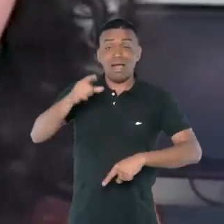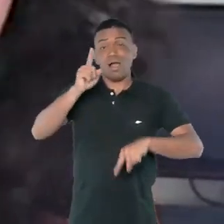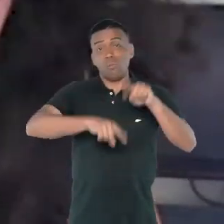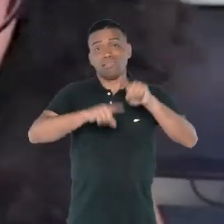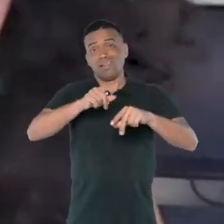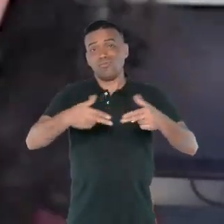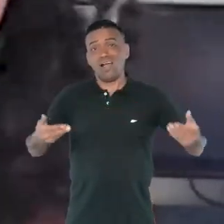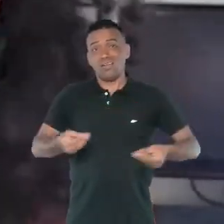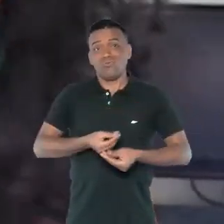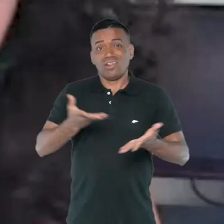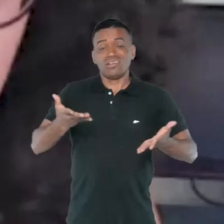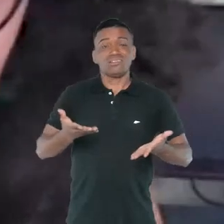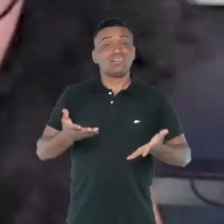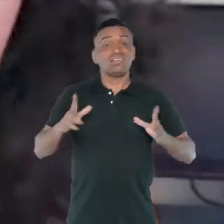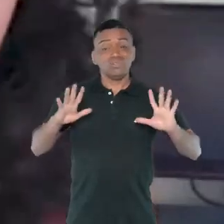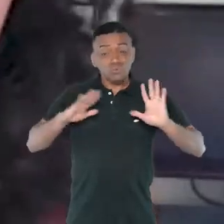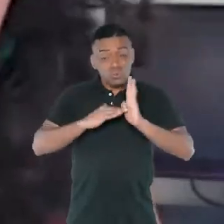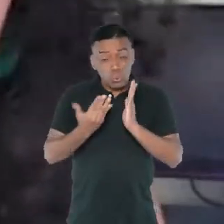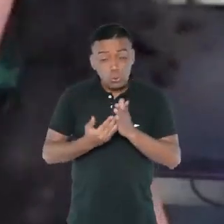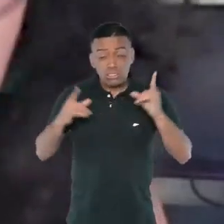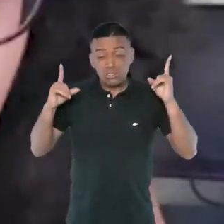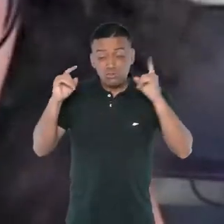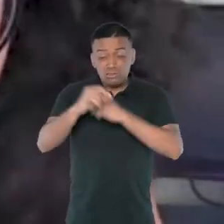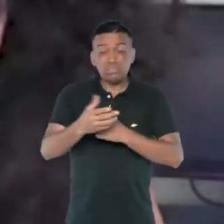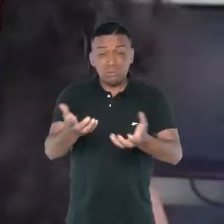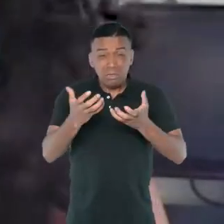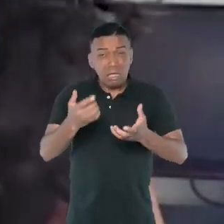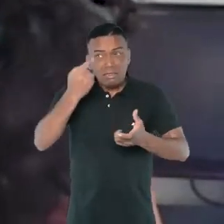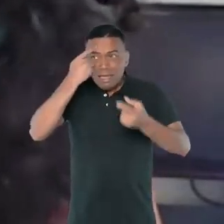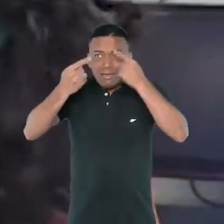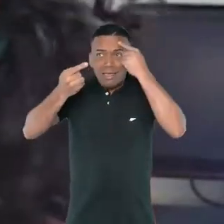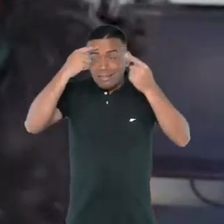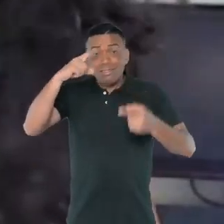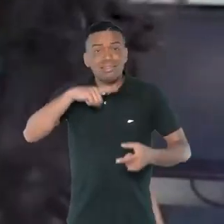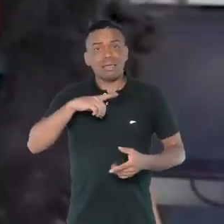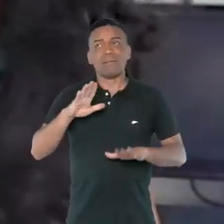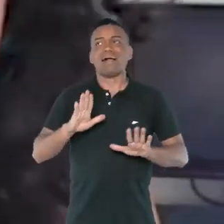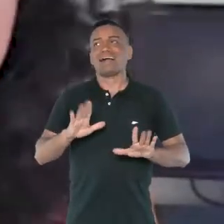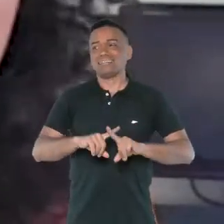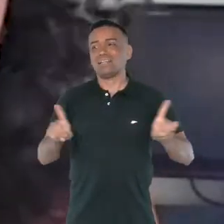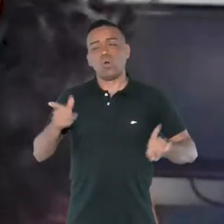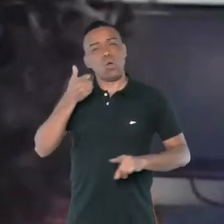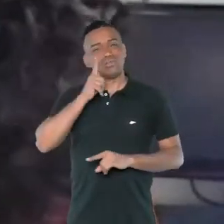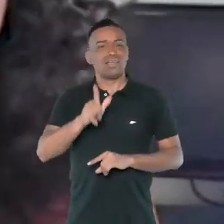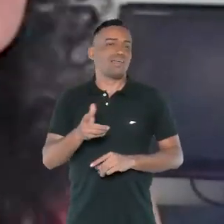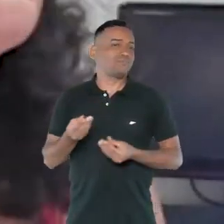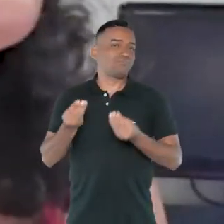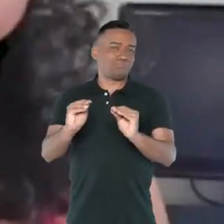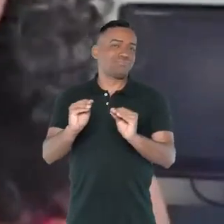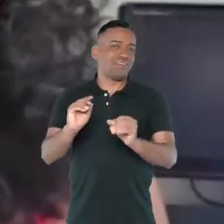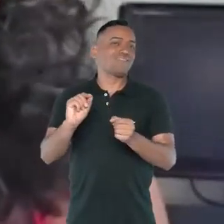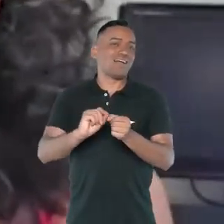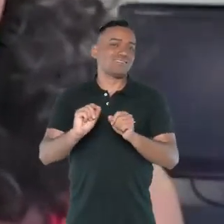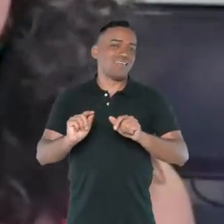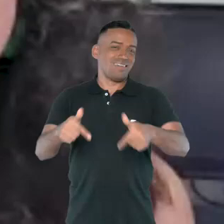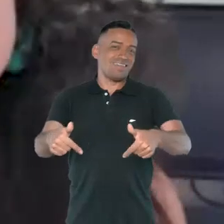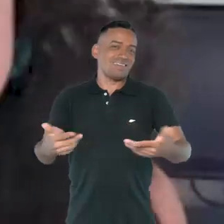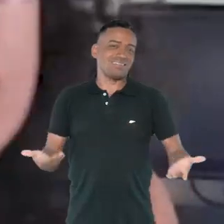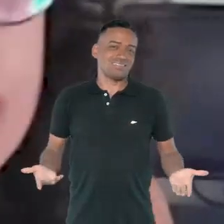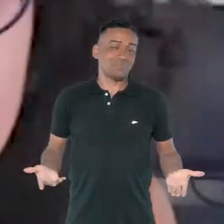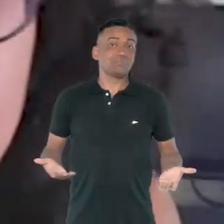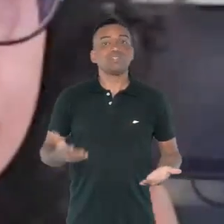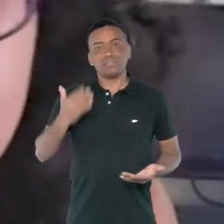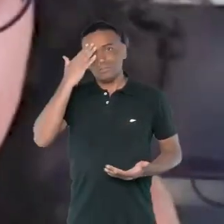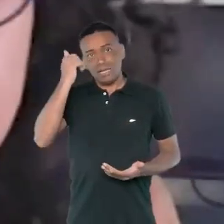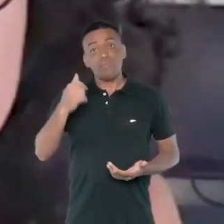de valorização salarial, valorização do trabalho, materialidade. É tudo muito difícil. Tudo que a gente quer fazer, a gente tem muitas ideias,